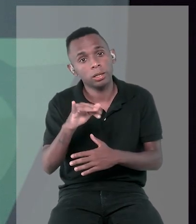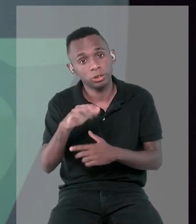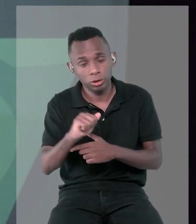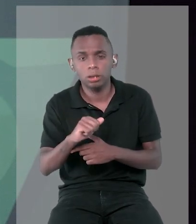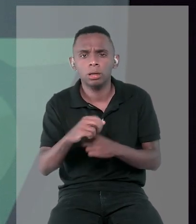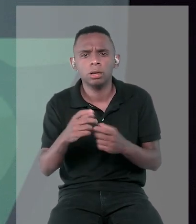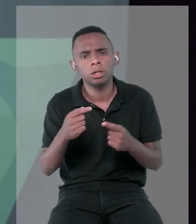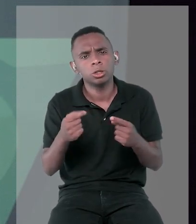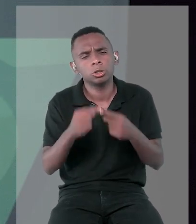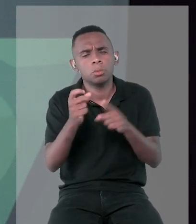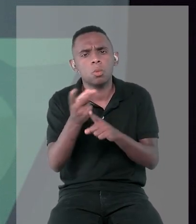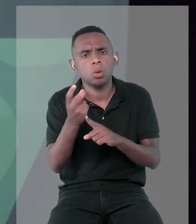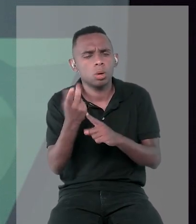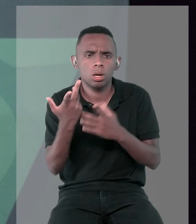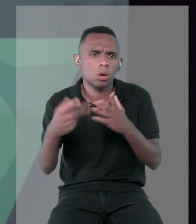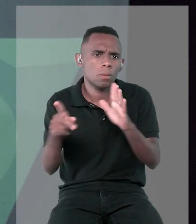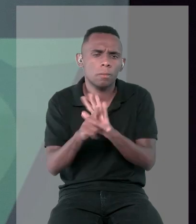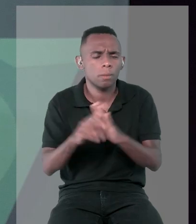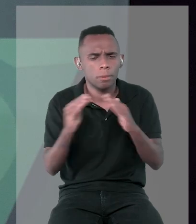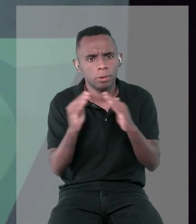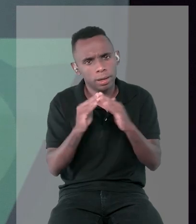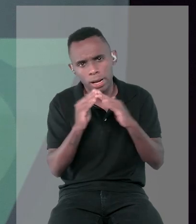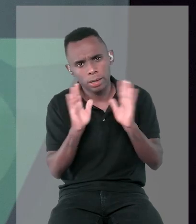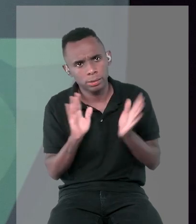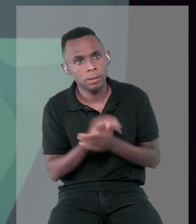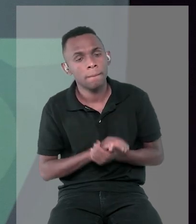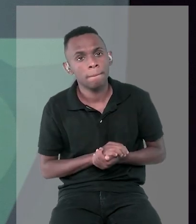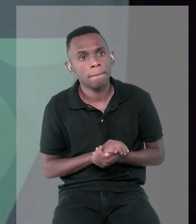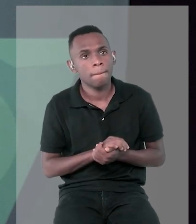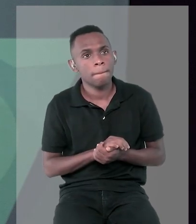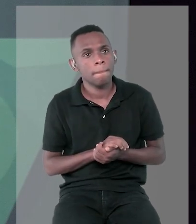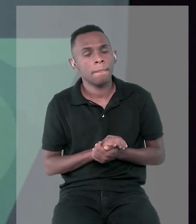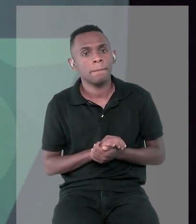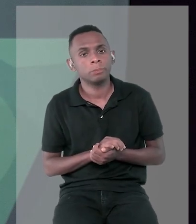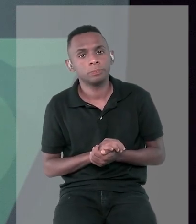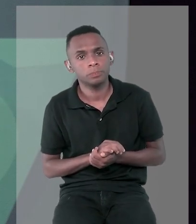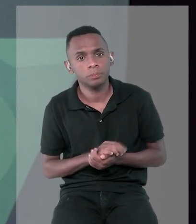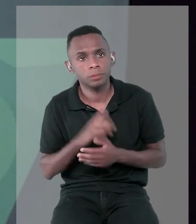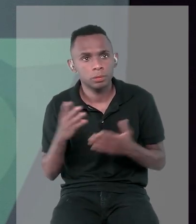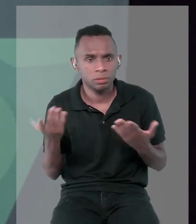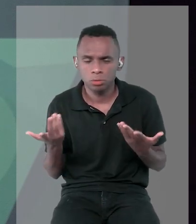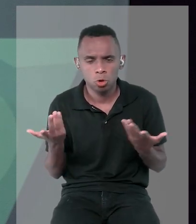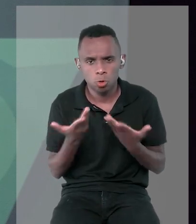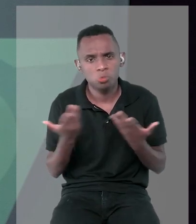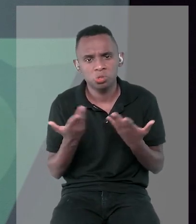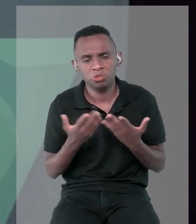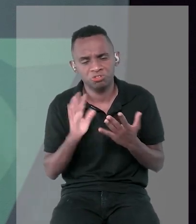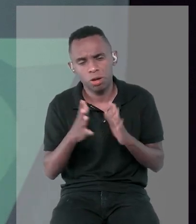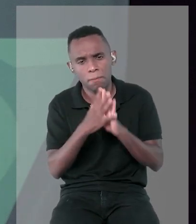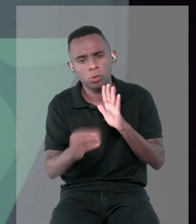lá. Até ele falou que era um tipo de um B&B, sabe? Bed and breakfast, né? Que hoje está na